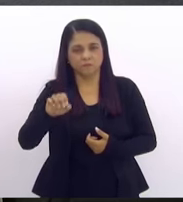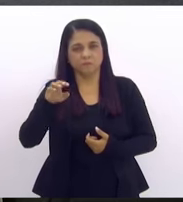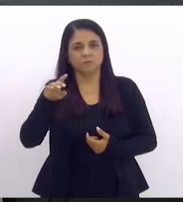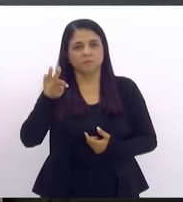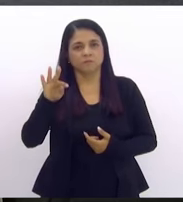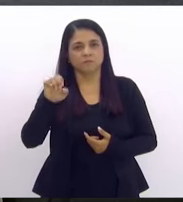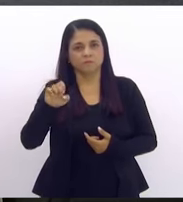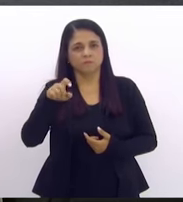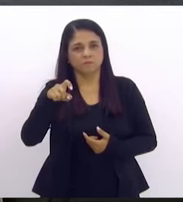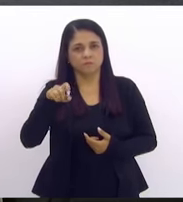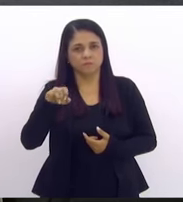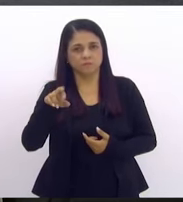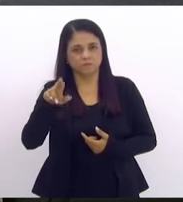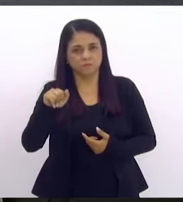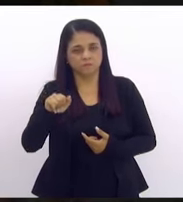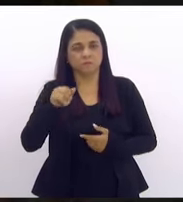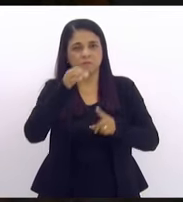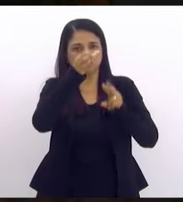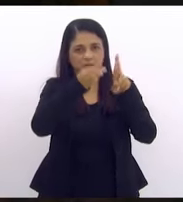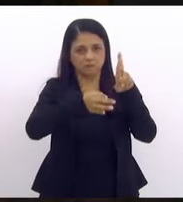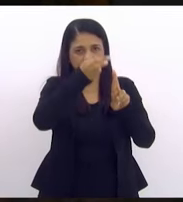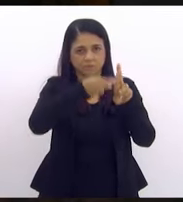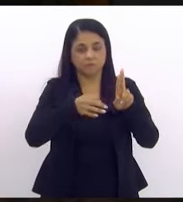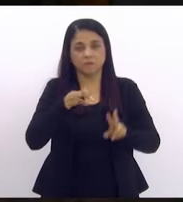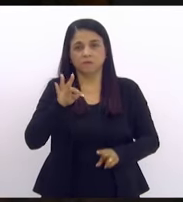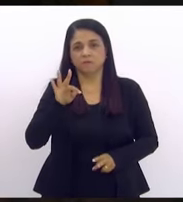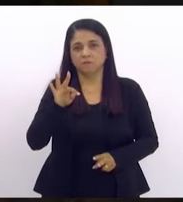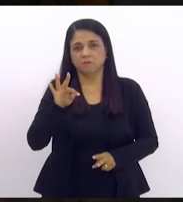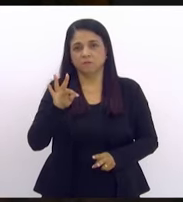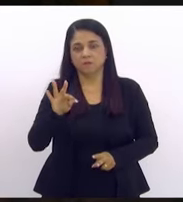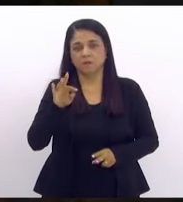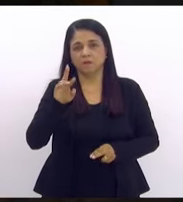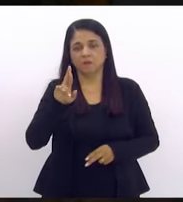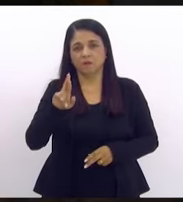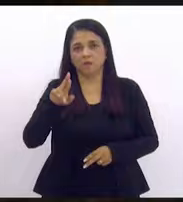Bastos Cunha Desembargador do TRF